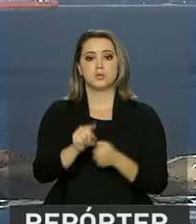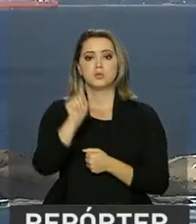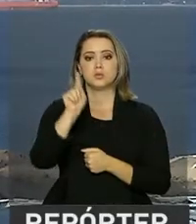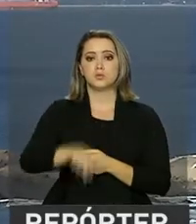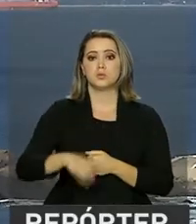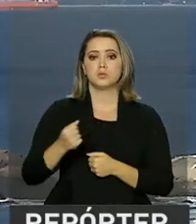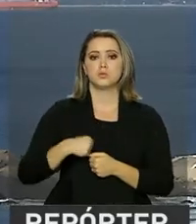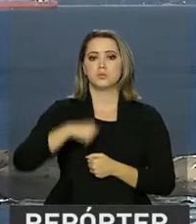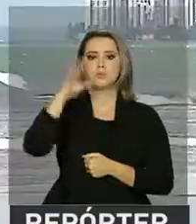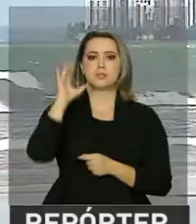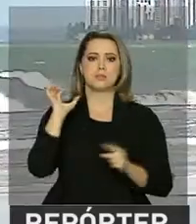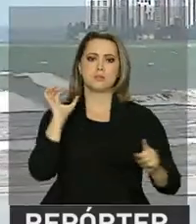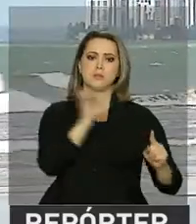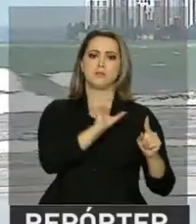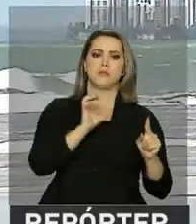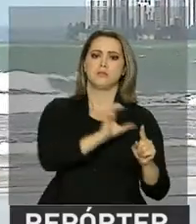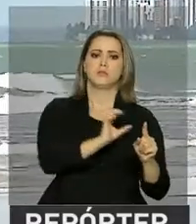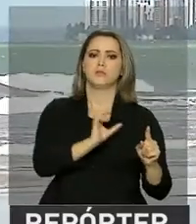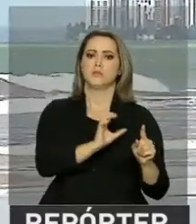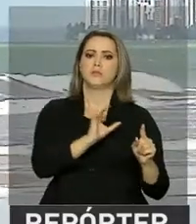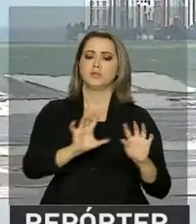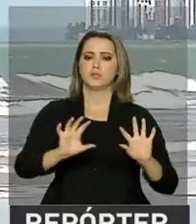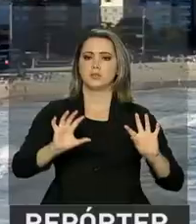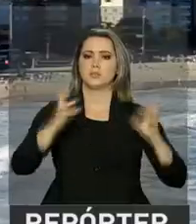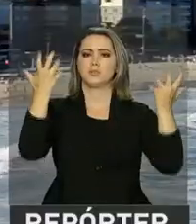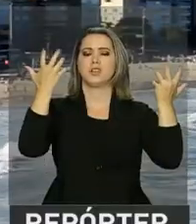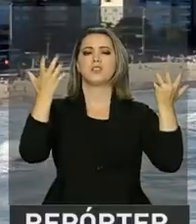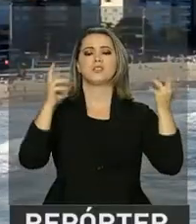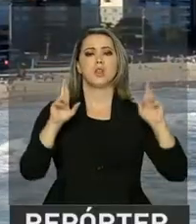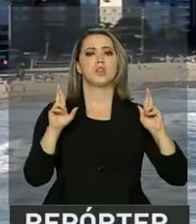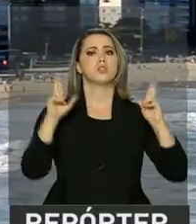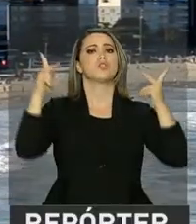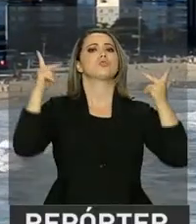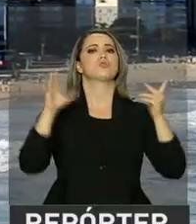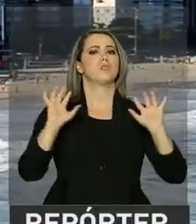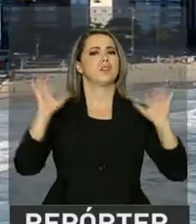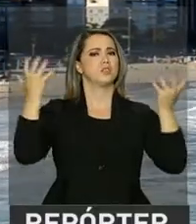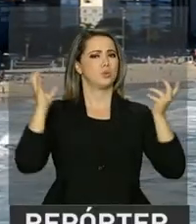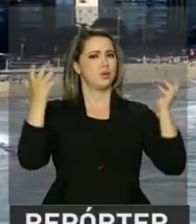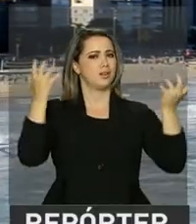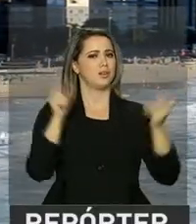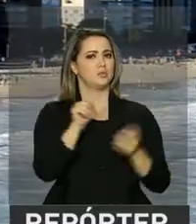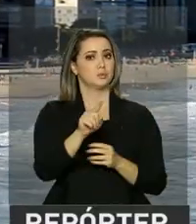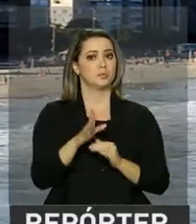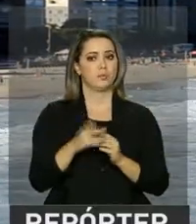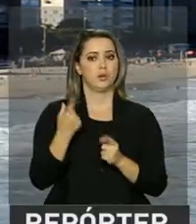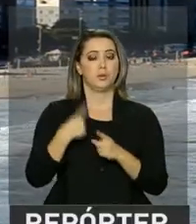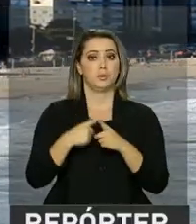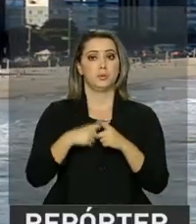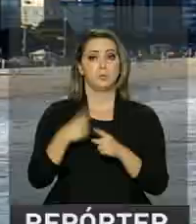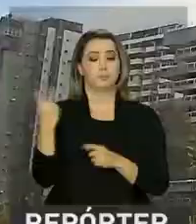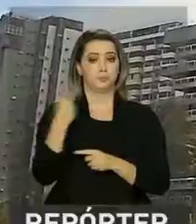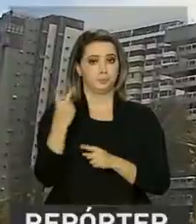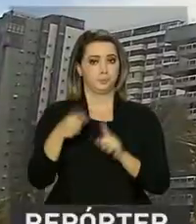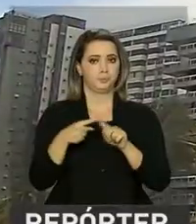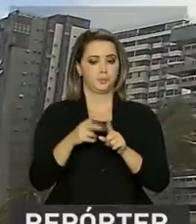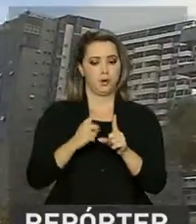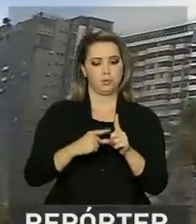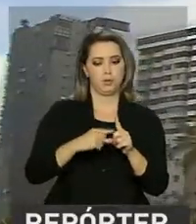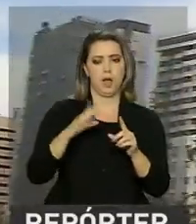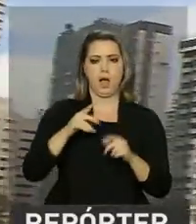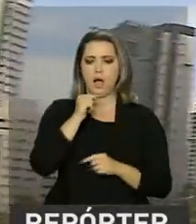mais atingidos pelas mudanças climáticas por dois motivos a elevação das águas do mar e